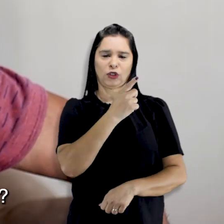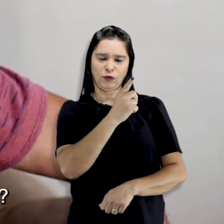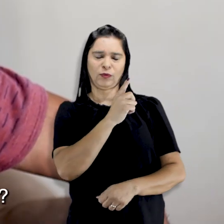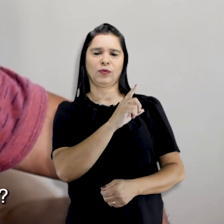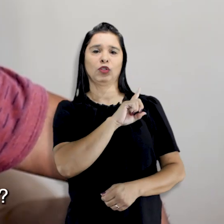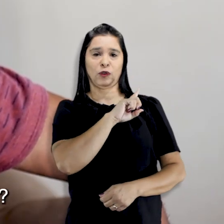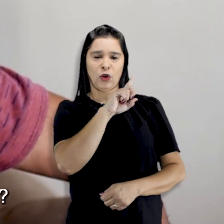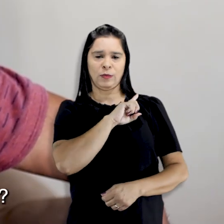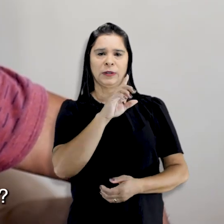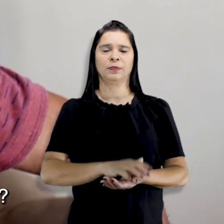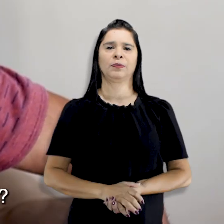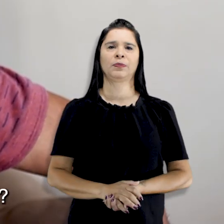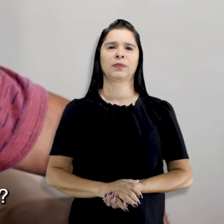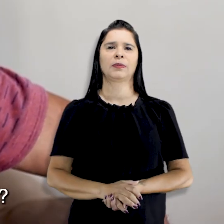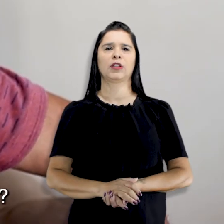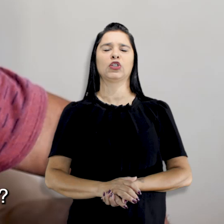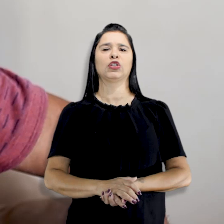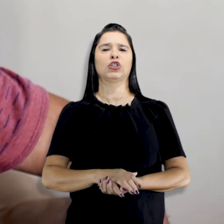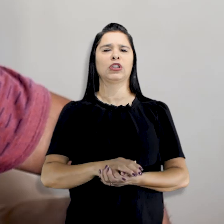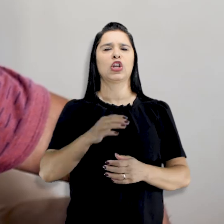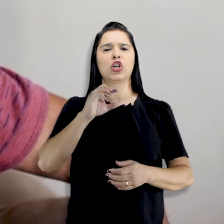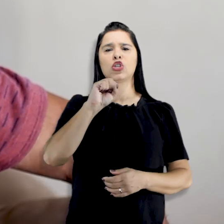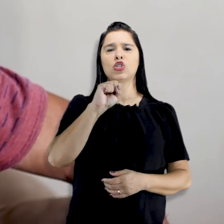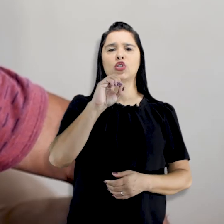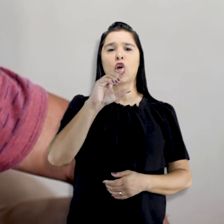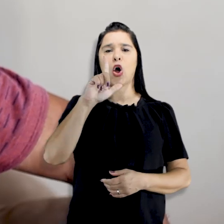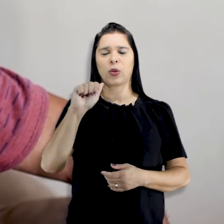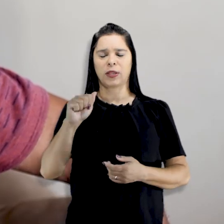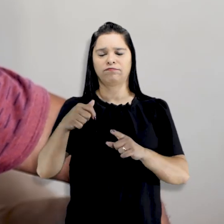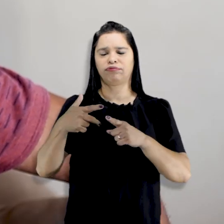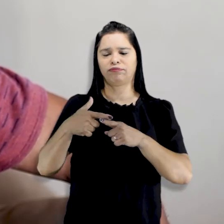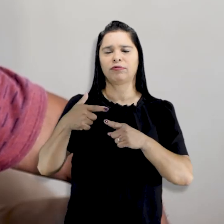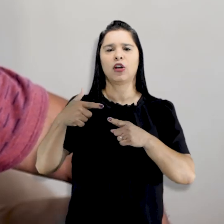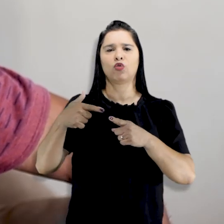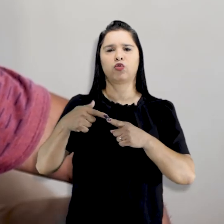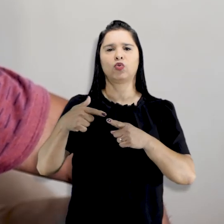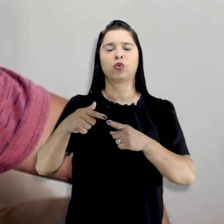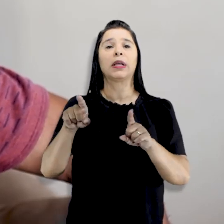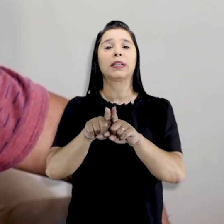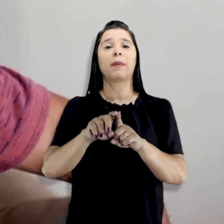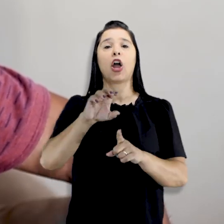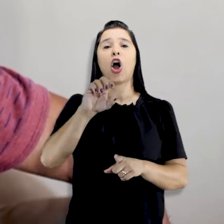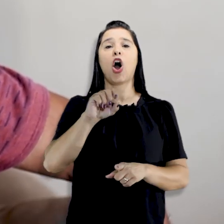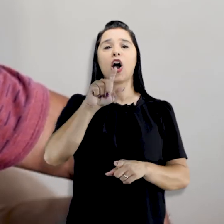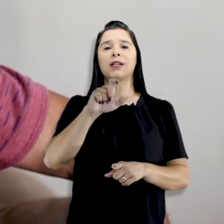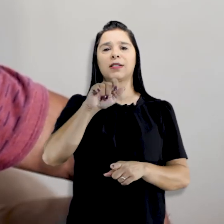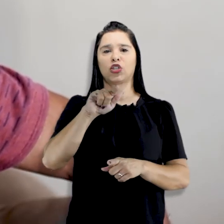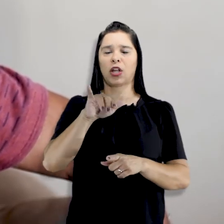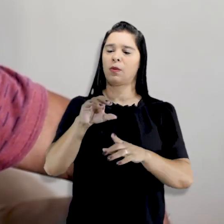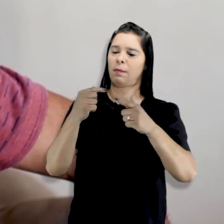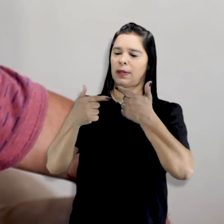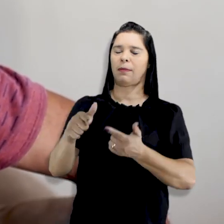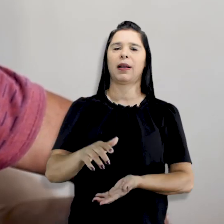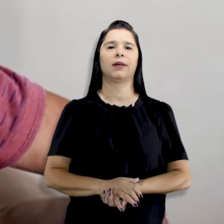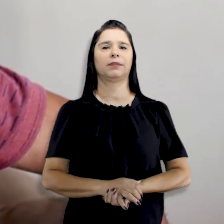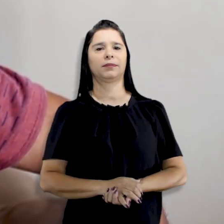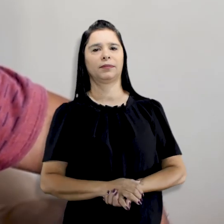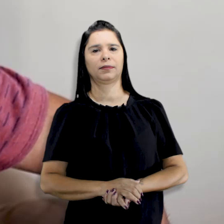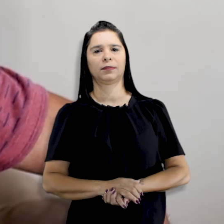de solda, de eletrodo revestido, né? E oxigênio, para poder trabalhar. Então foi meu primeiro